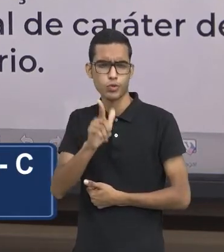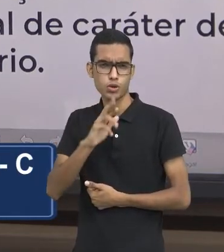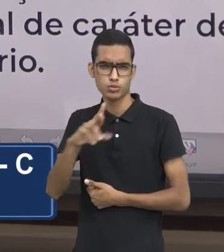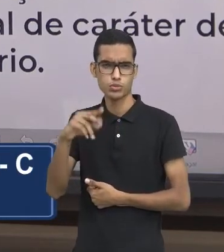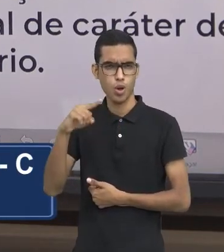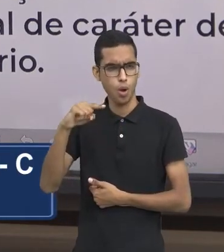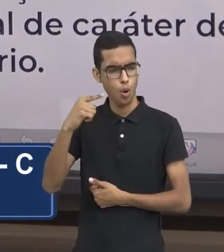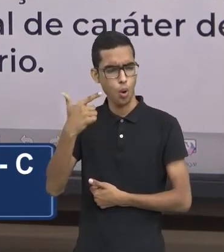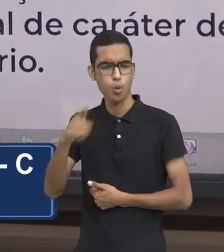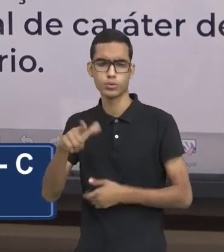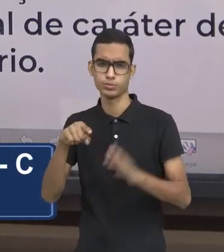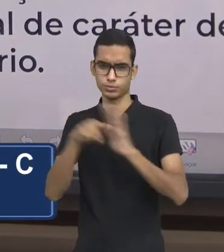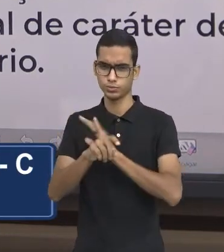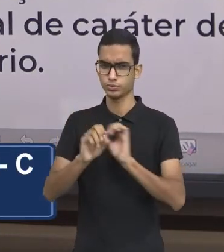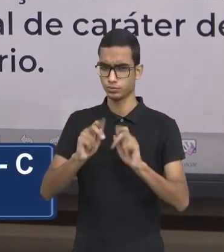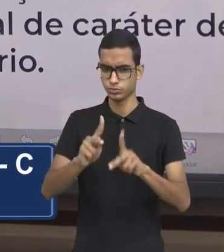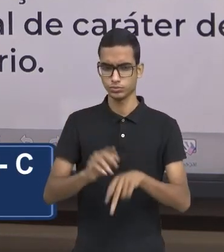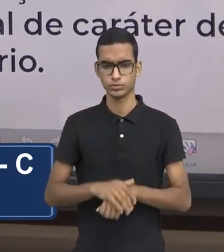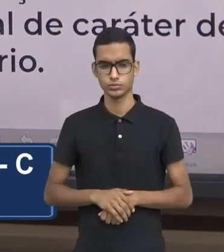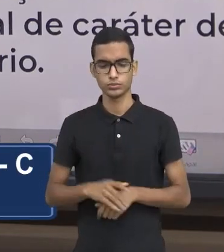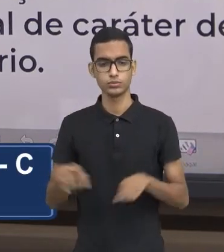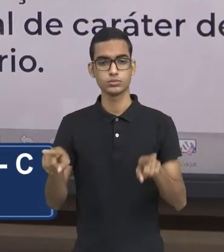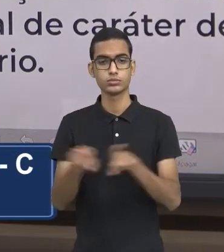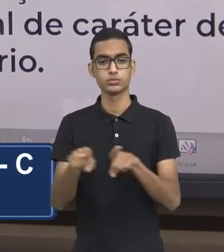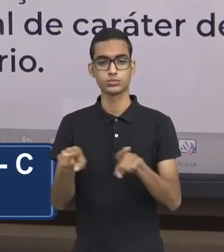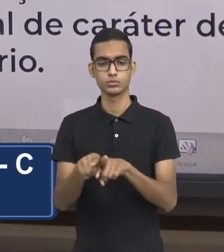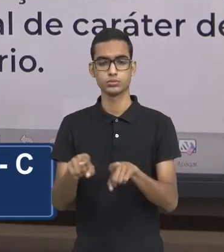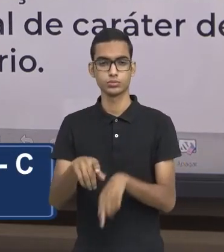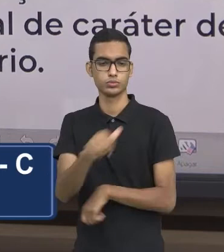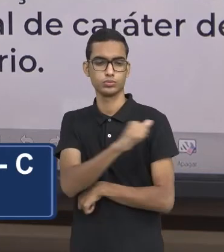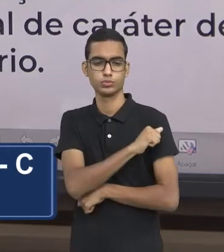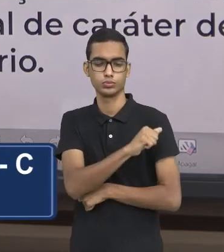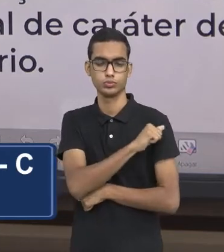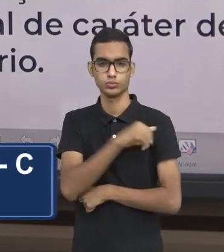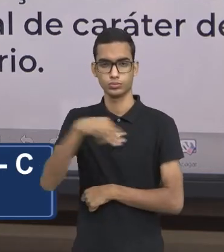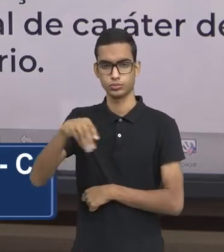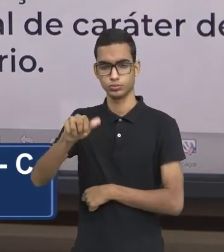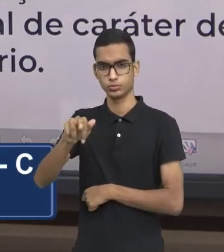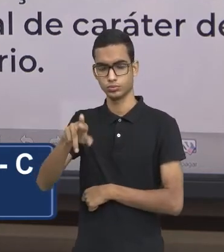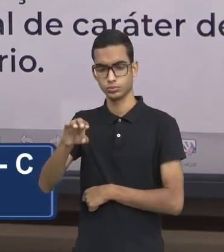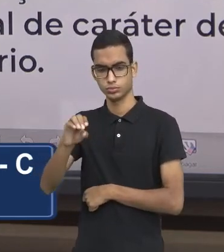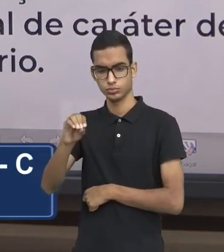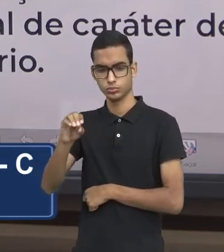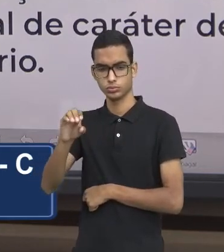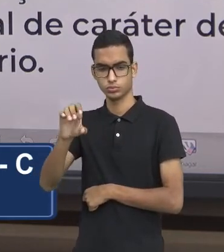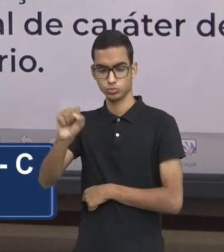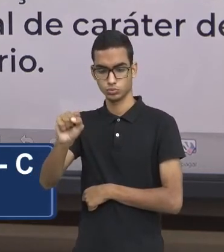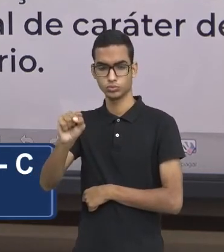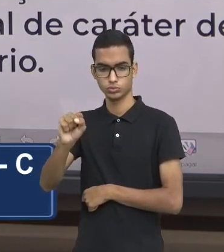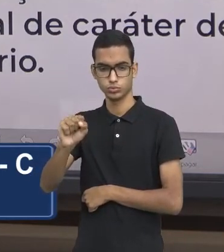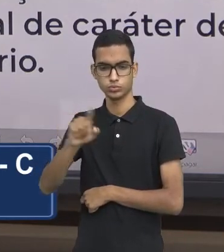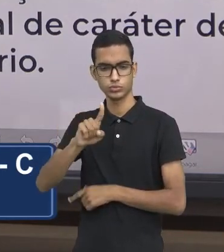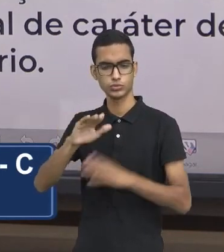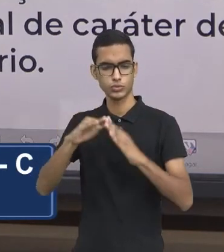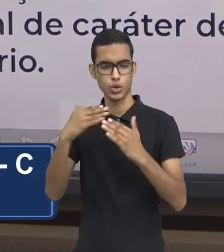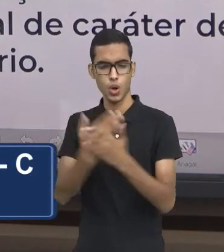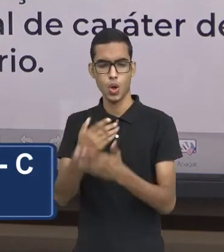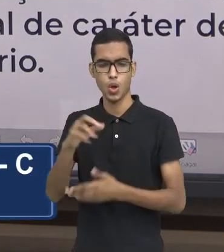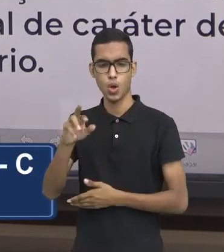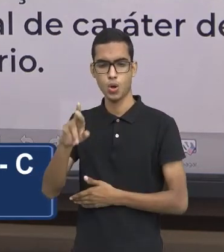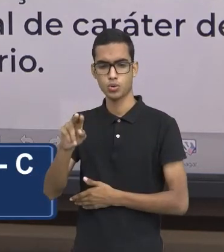questão das respostas, tá? Nós tivemos também aí a participação do Marco William, tá? Da Escola Ruth